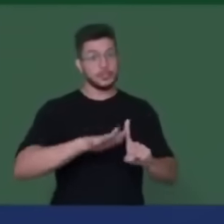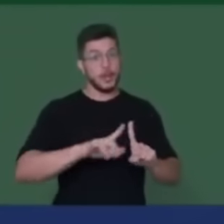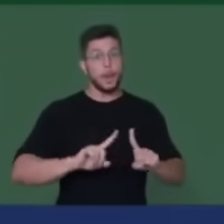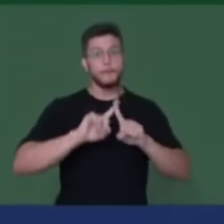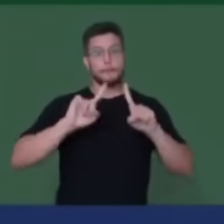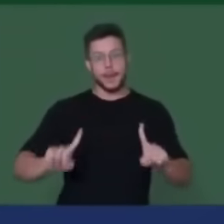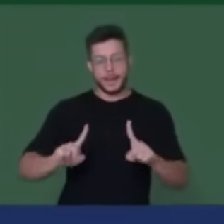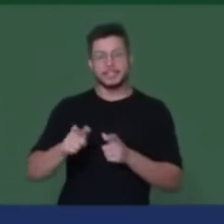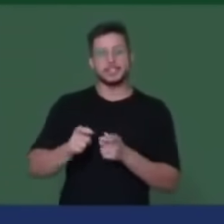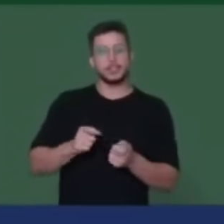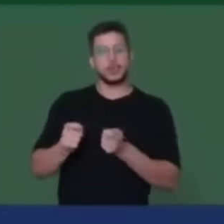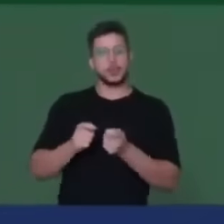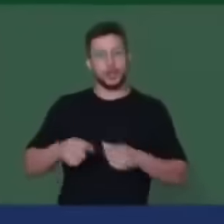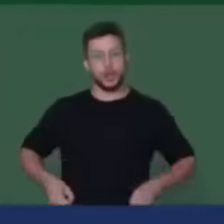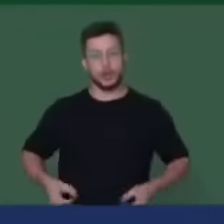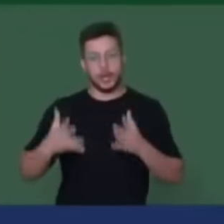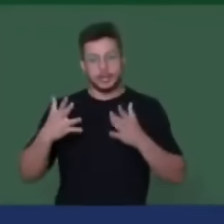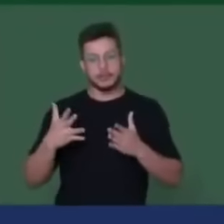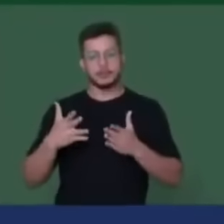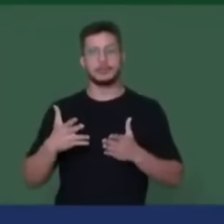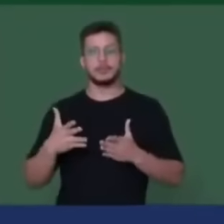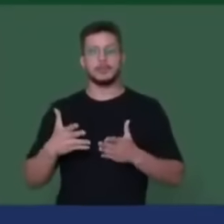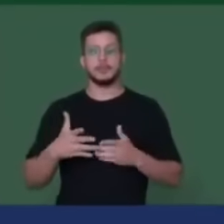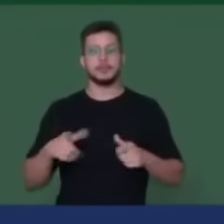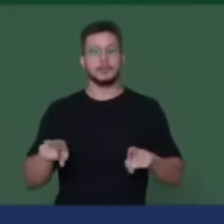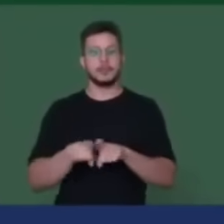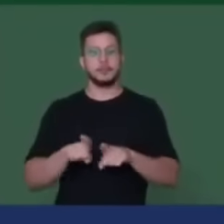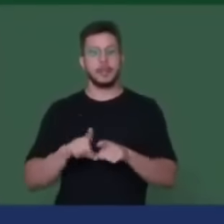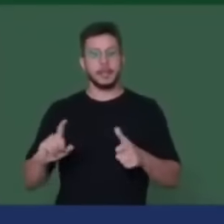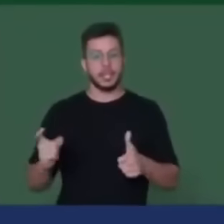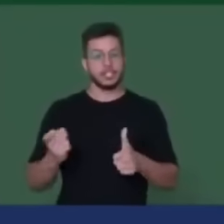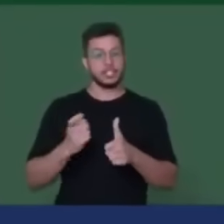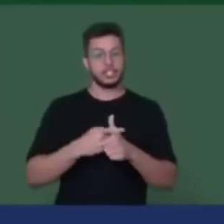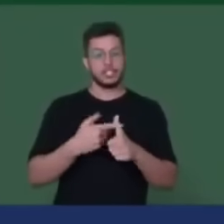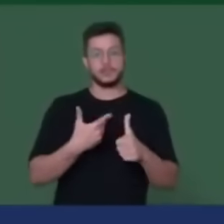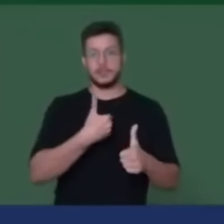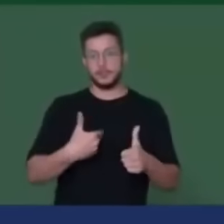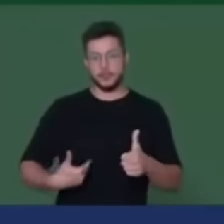as despesas e a trajetória da dívida pública.